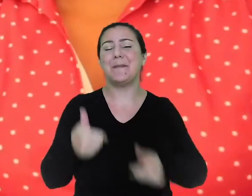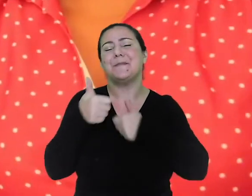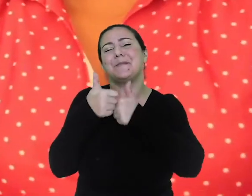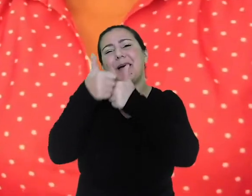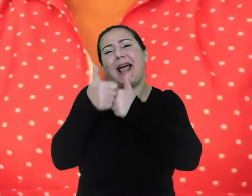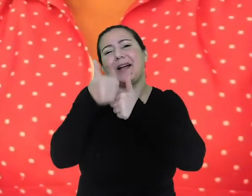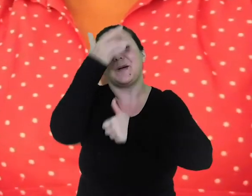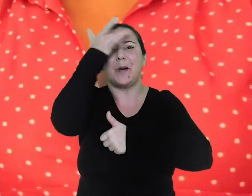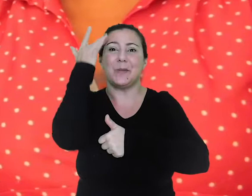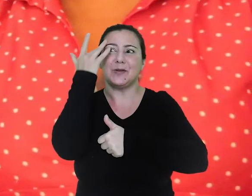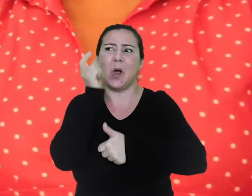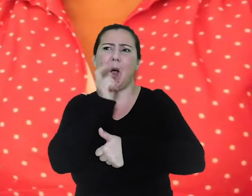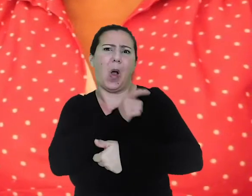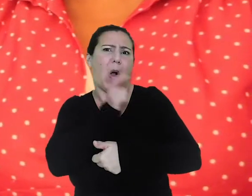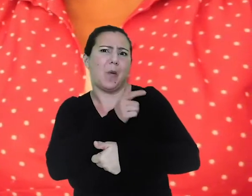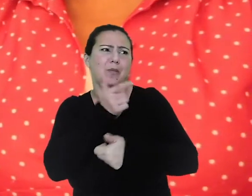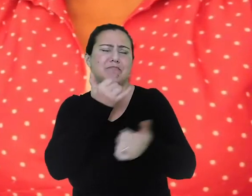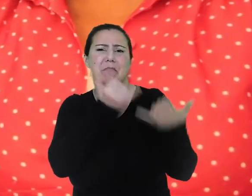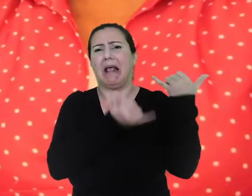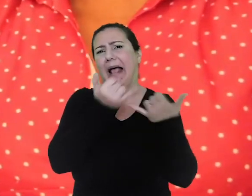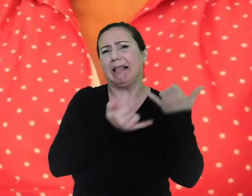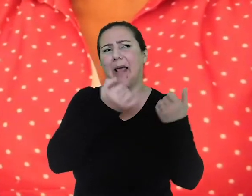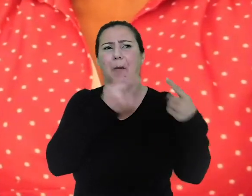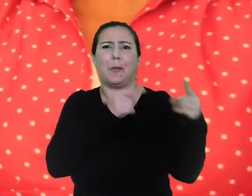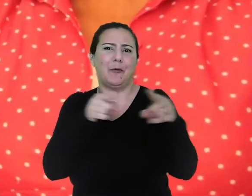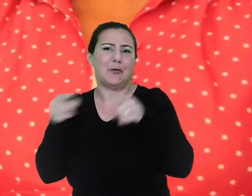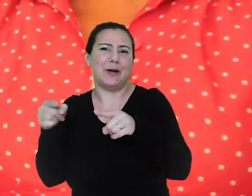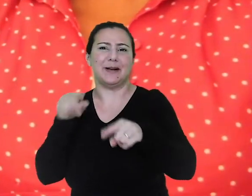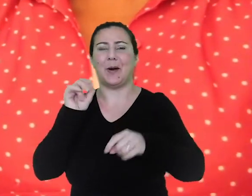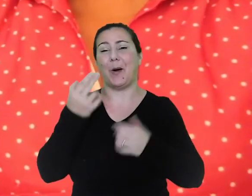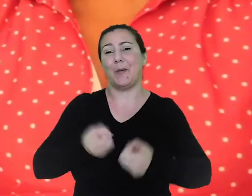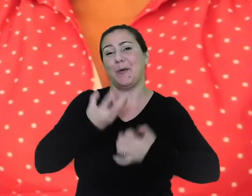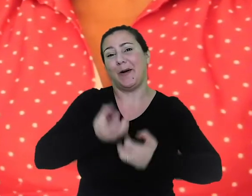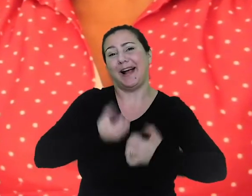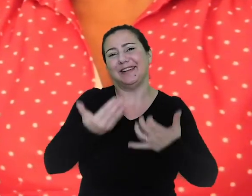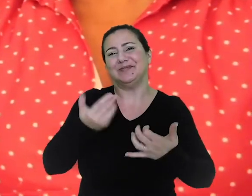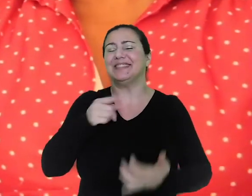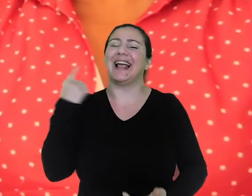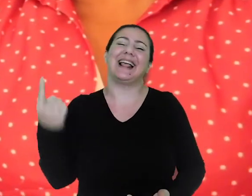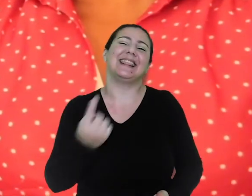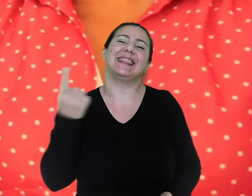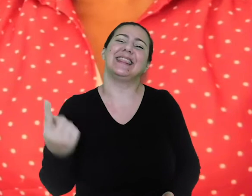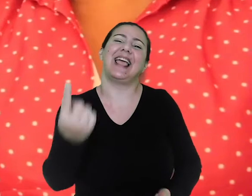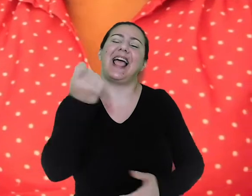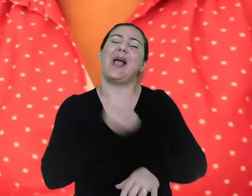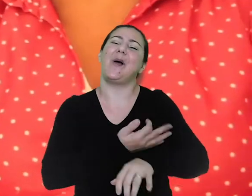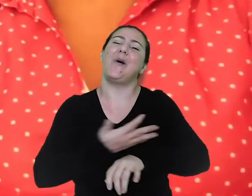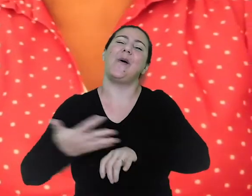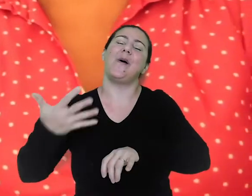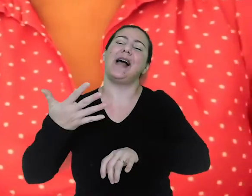para perto de alguém que solta comentários irônicos ou poéticos que seja infinito enquanto